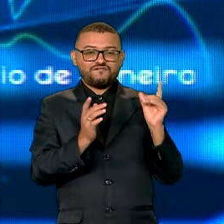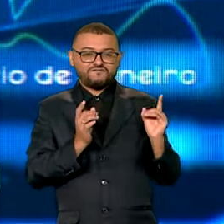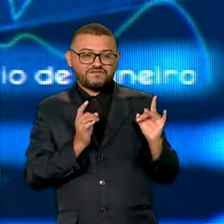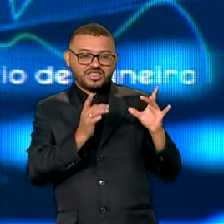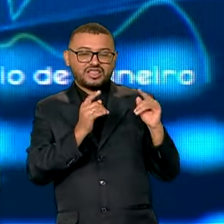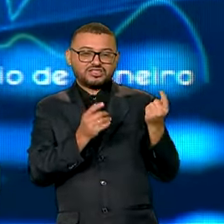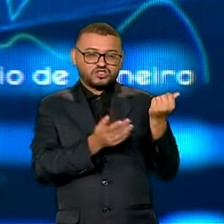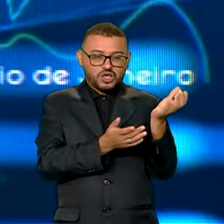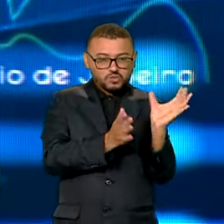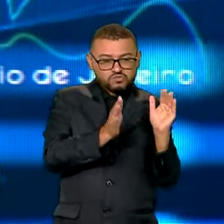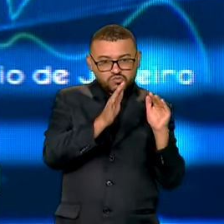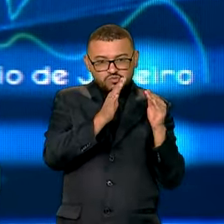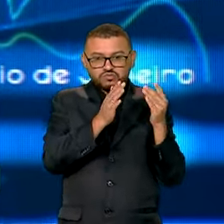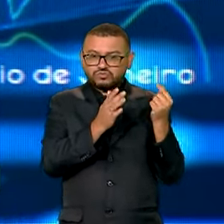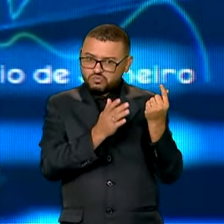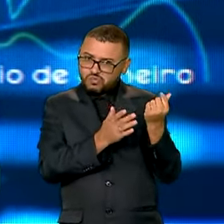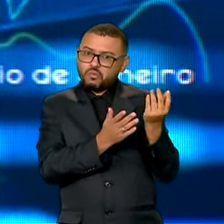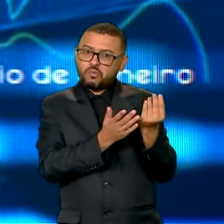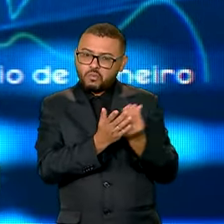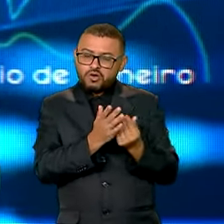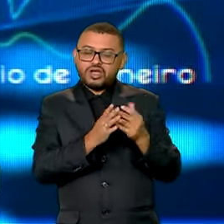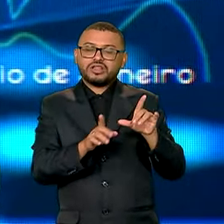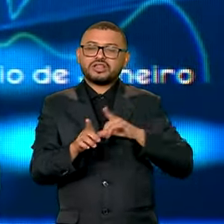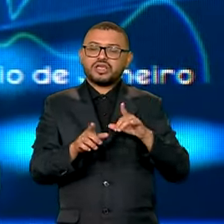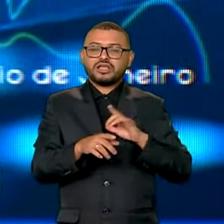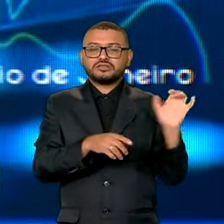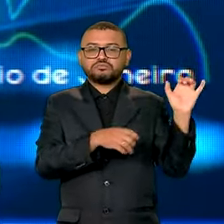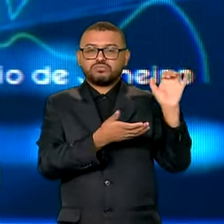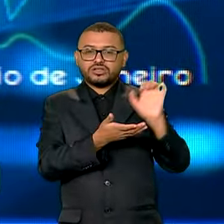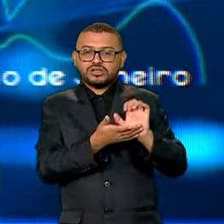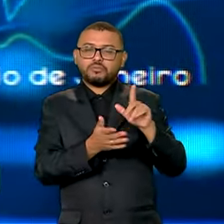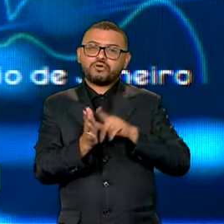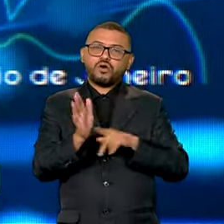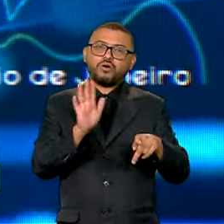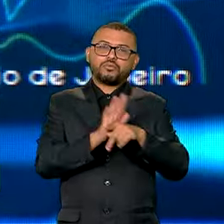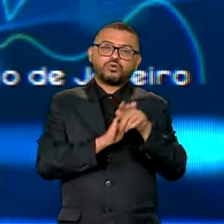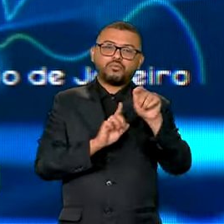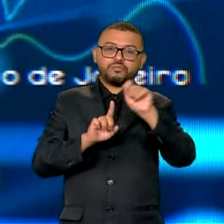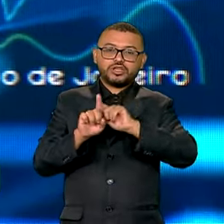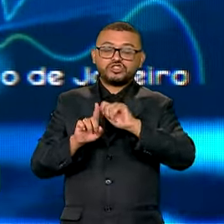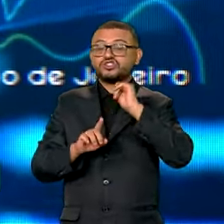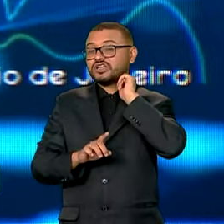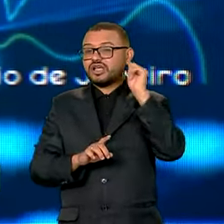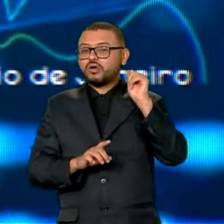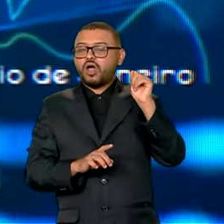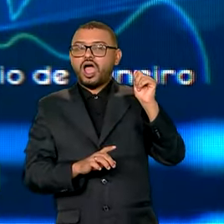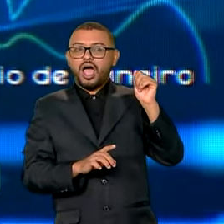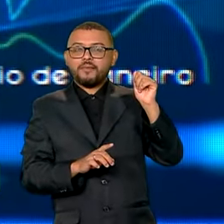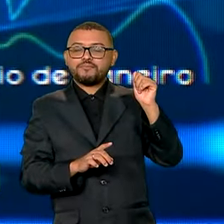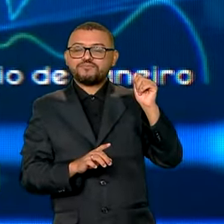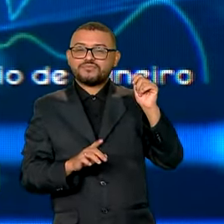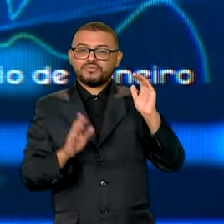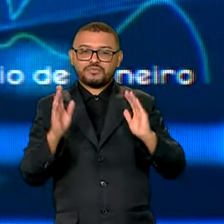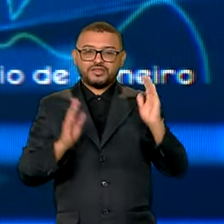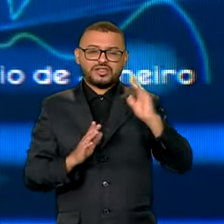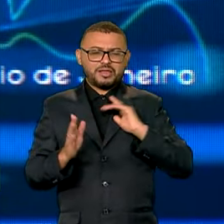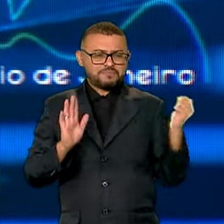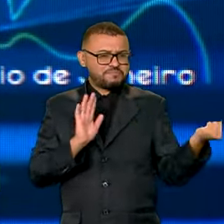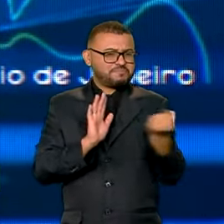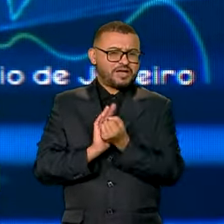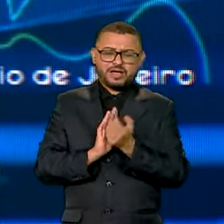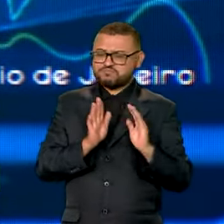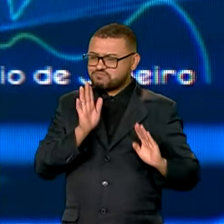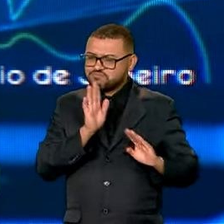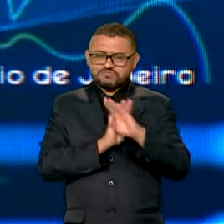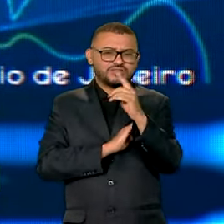maior saldo da história. As exportações, entre janeiro e abril deste ano, alcançaram a marca recorde de